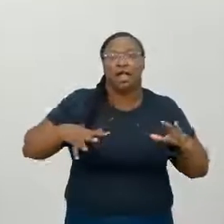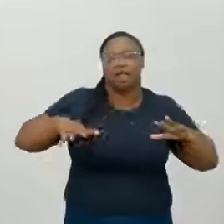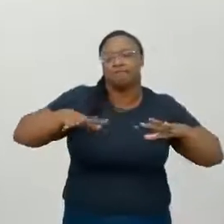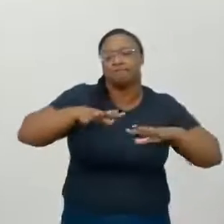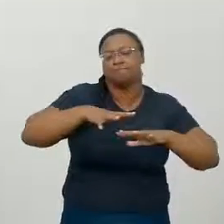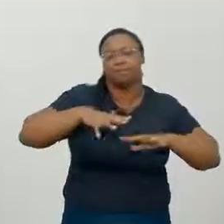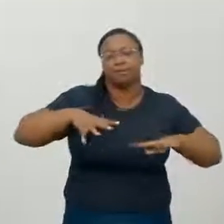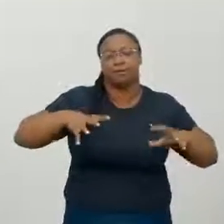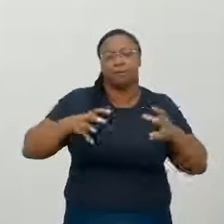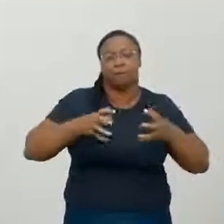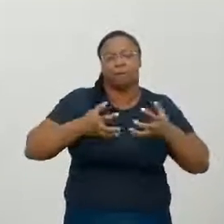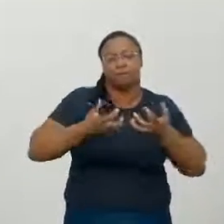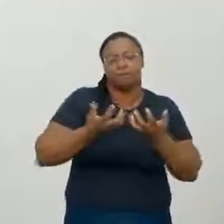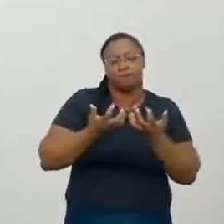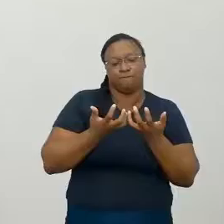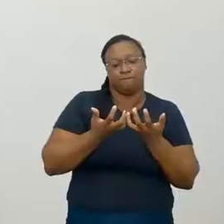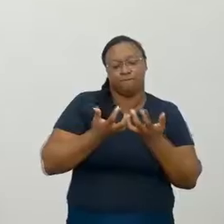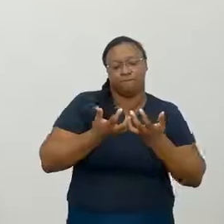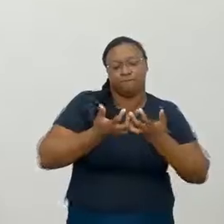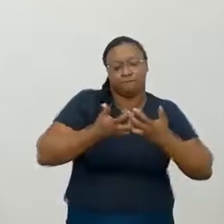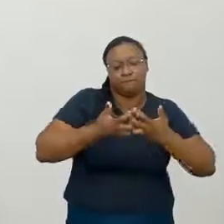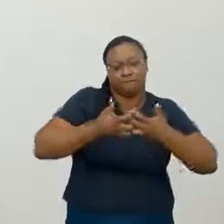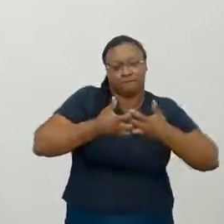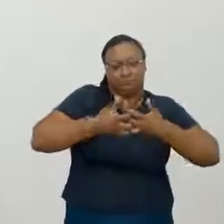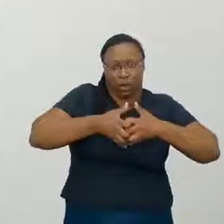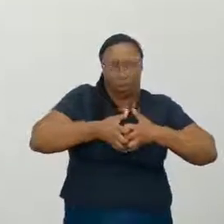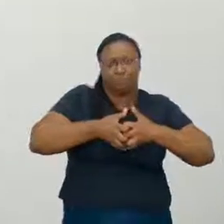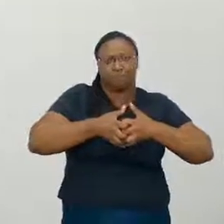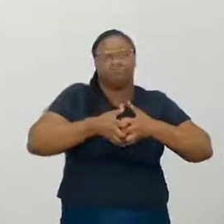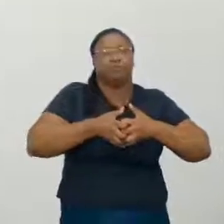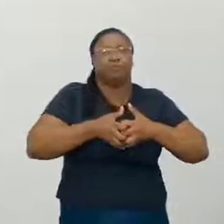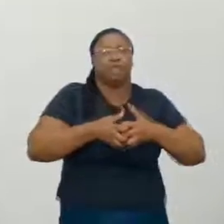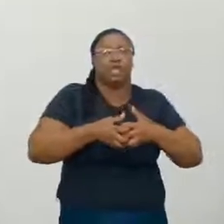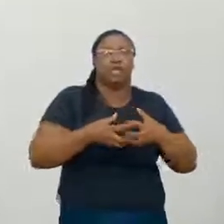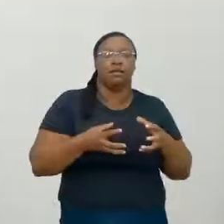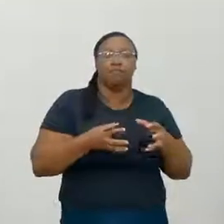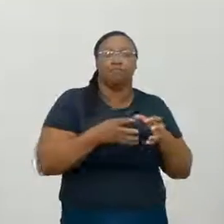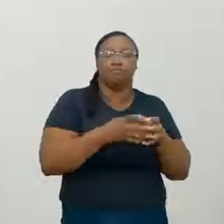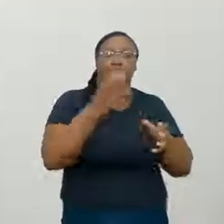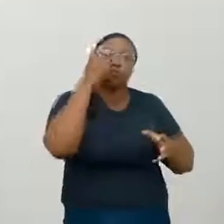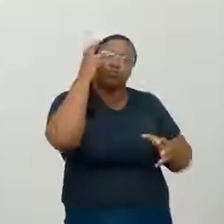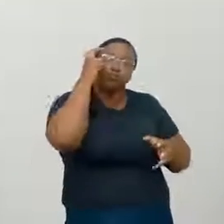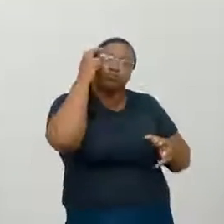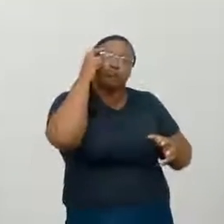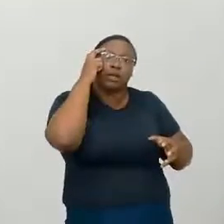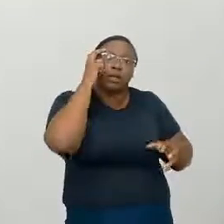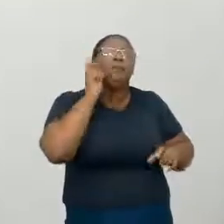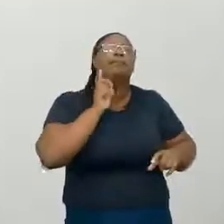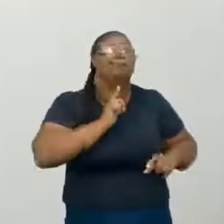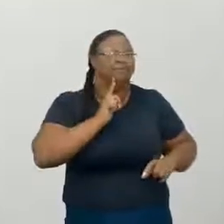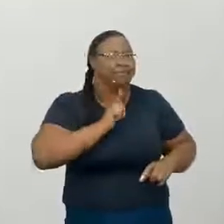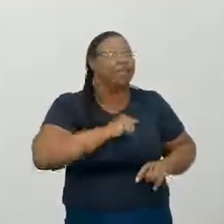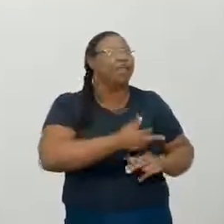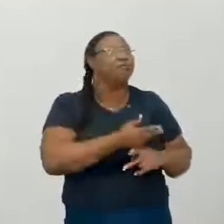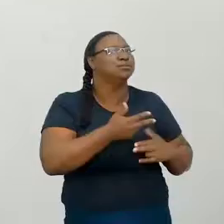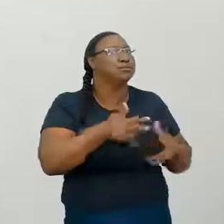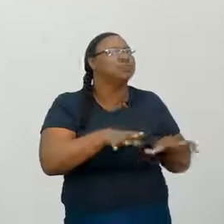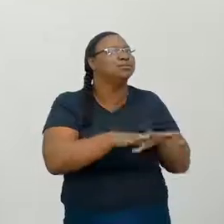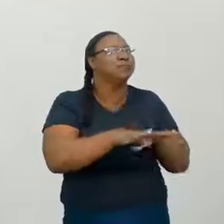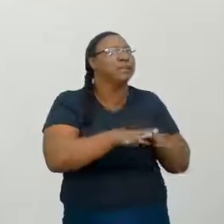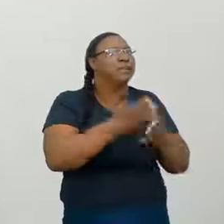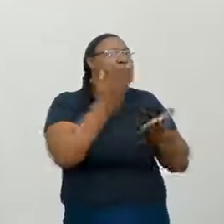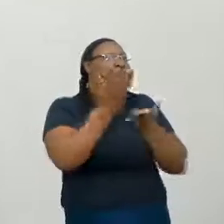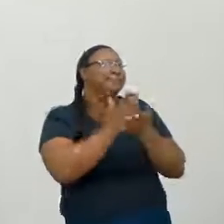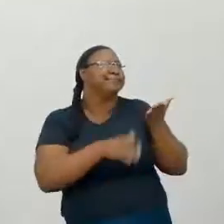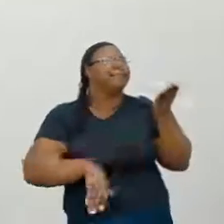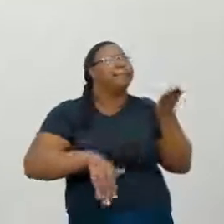elas vão formando identidades que são, né? Mas ainda a gente mantém algumas coisas, né? Então, falar de questões de ruptura,